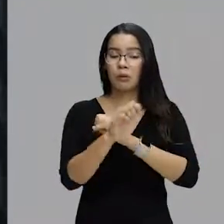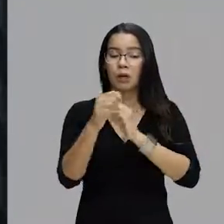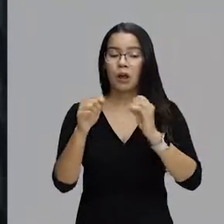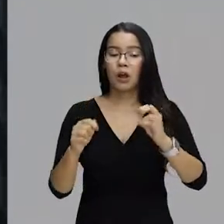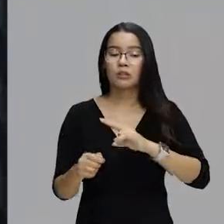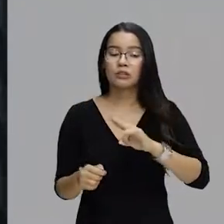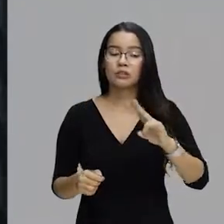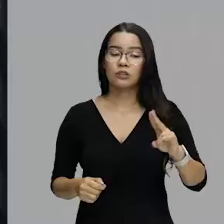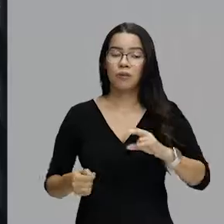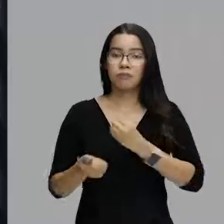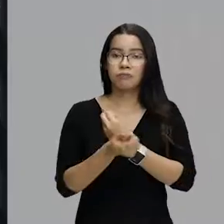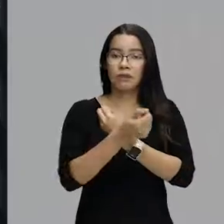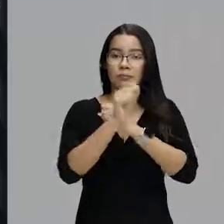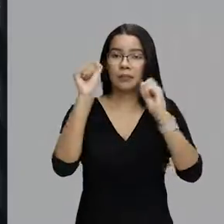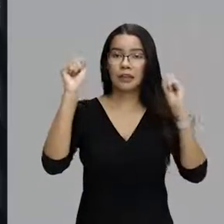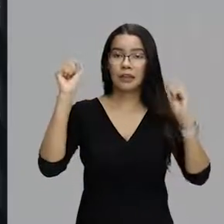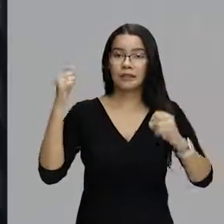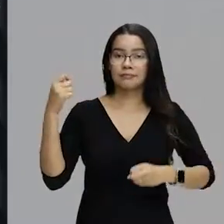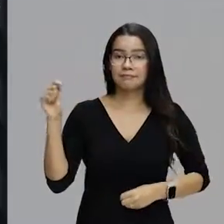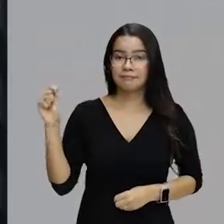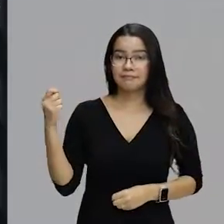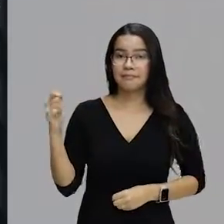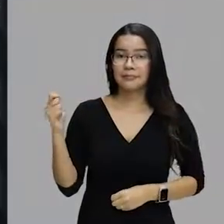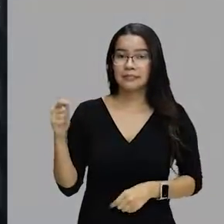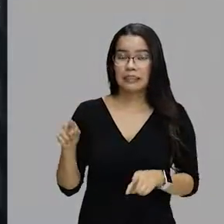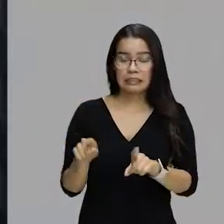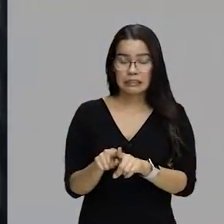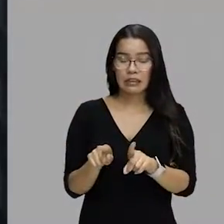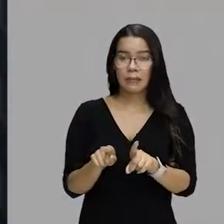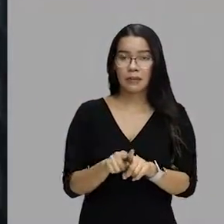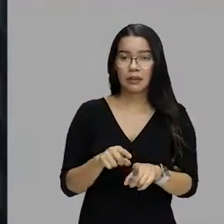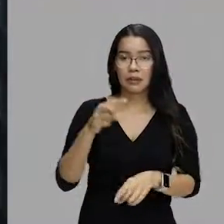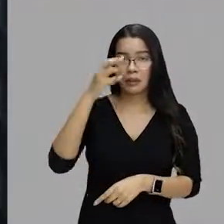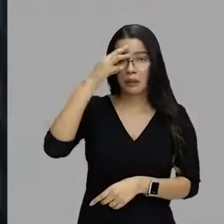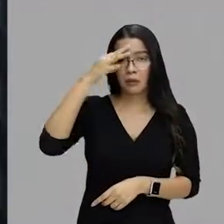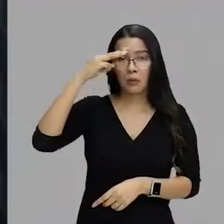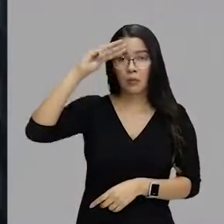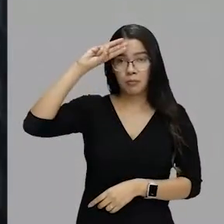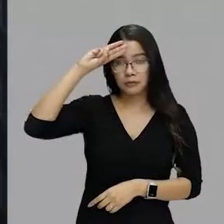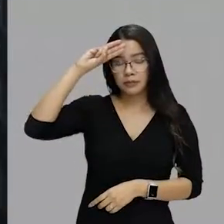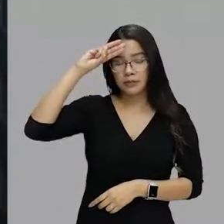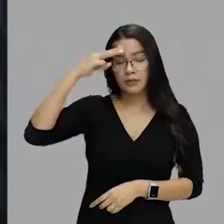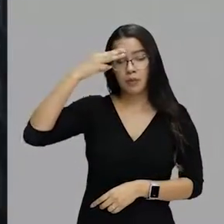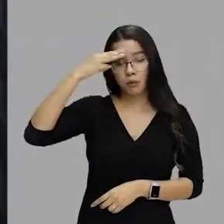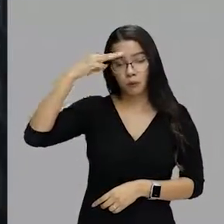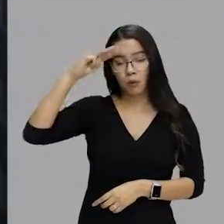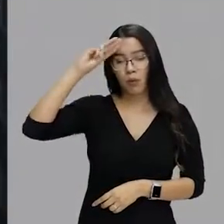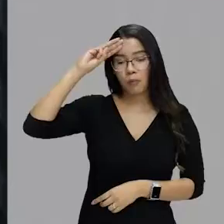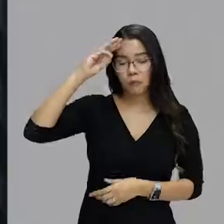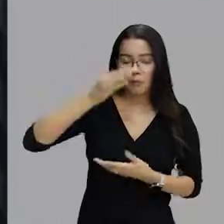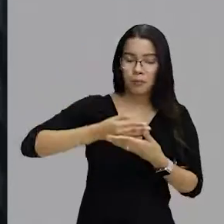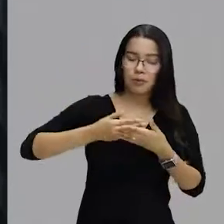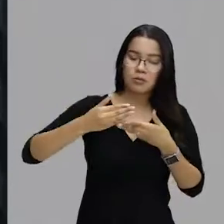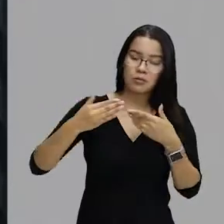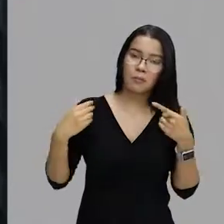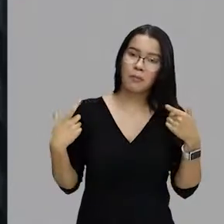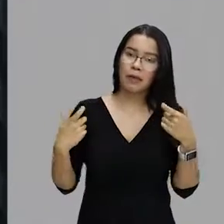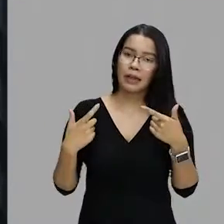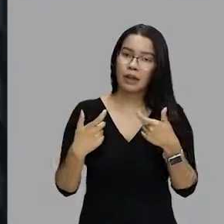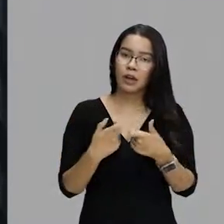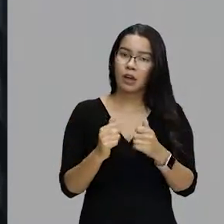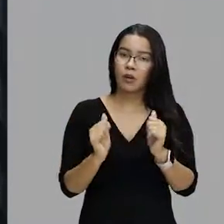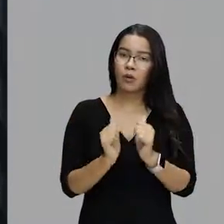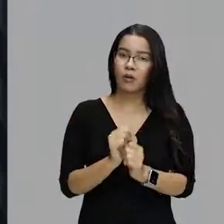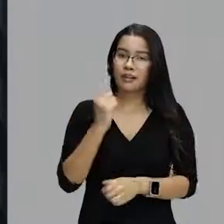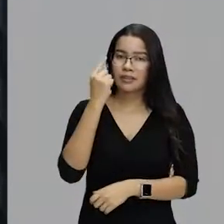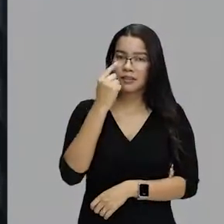San Martín foi um dos grandes nomes da independência cubana. Cuba travou uma guerra com a Espanha, a